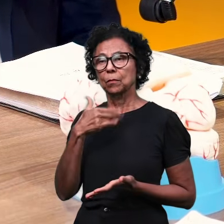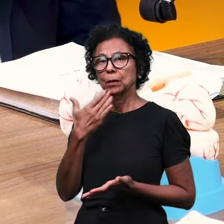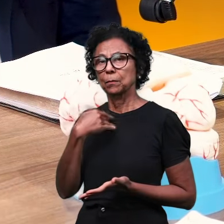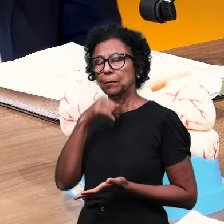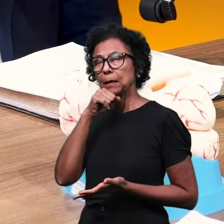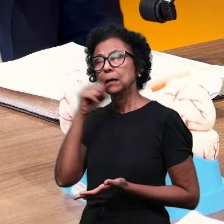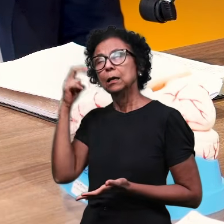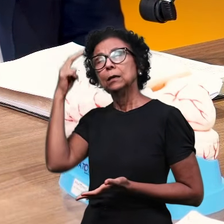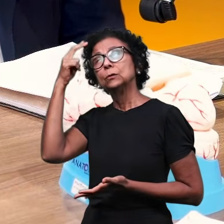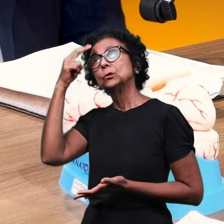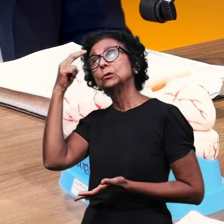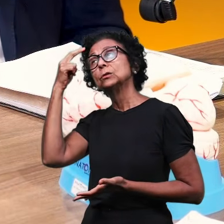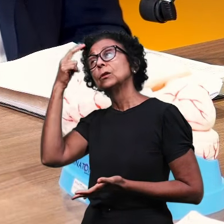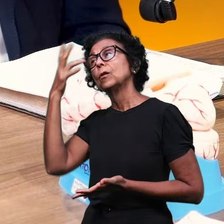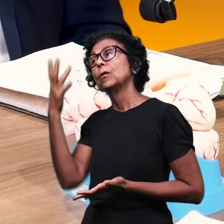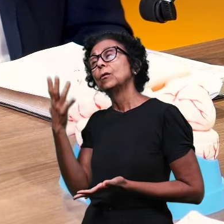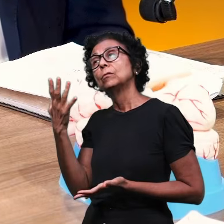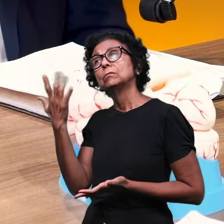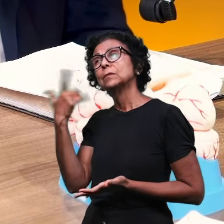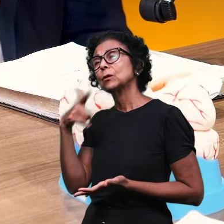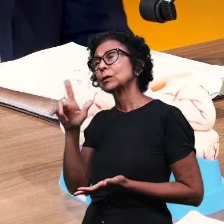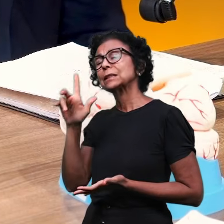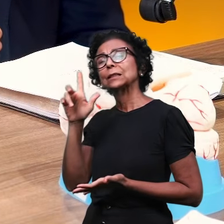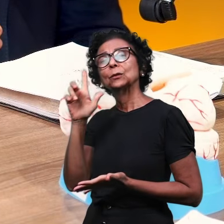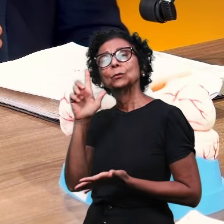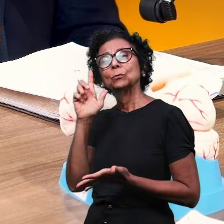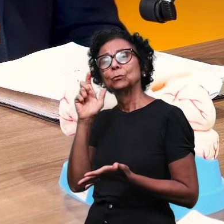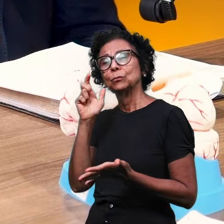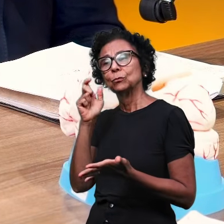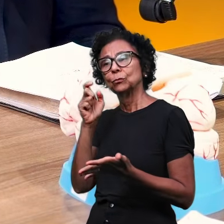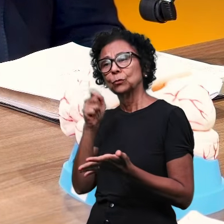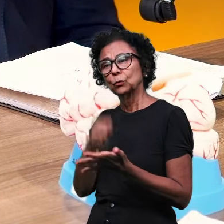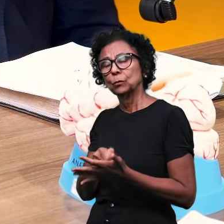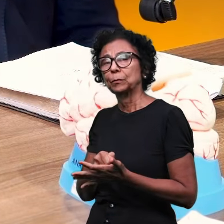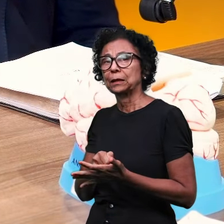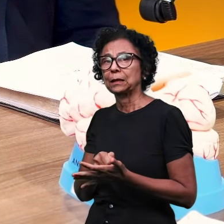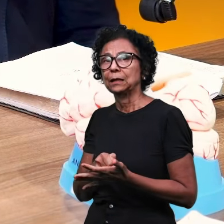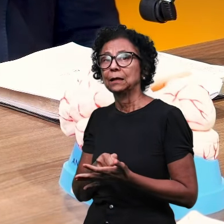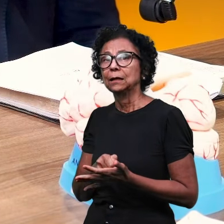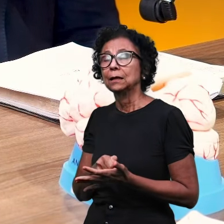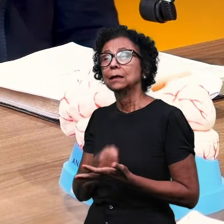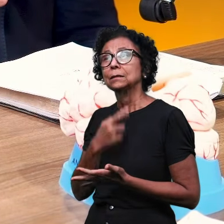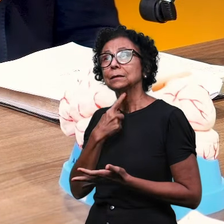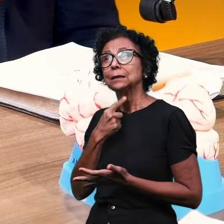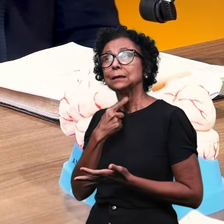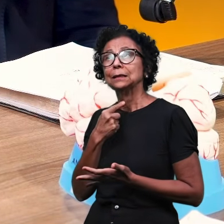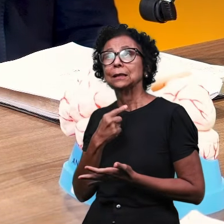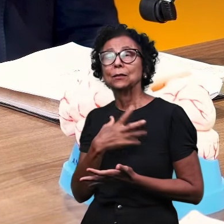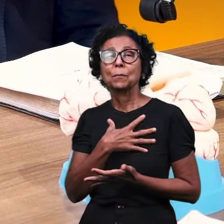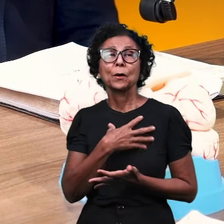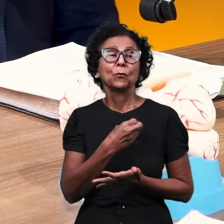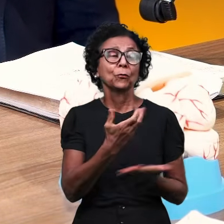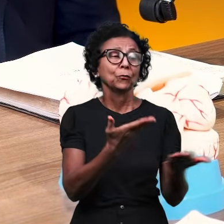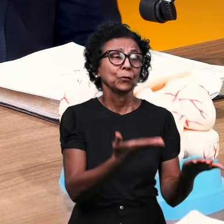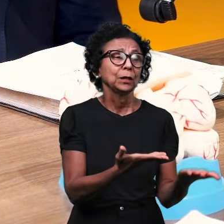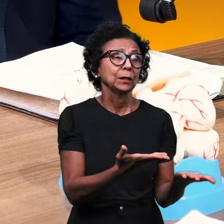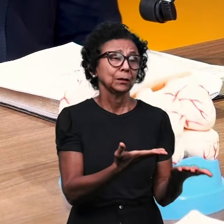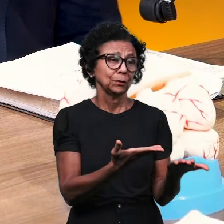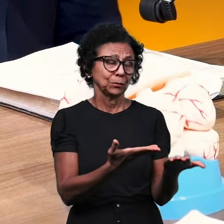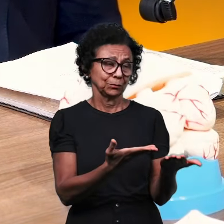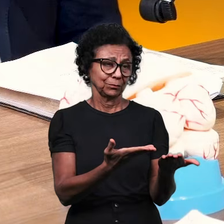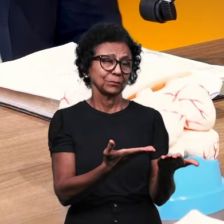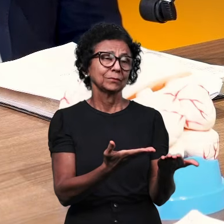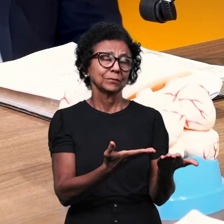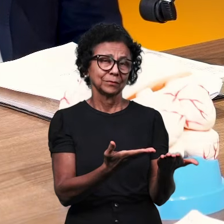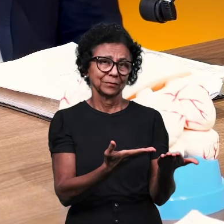do seu filho. E isso é muito comum. Mas nós precisamos estar atentos a isso. Né? Verdade. Nós não podemos